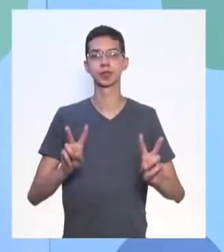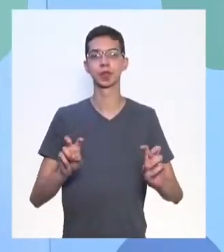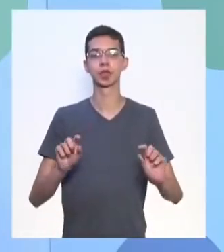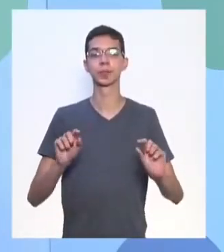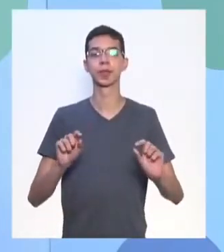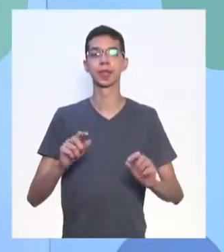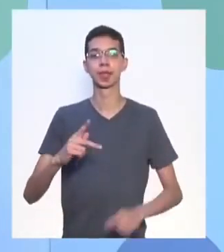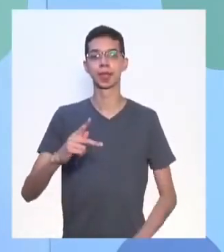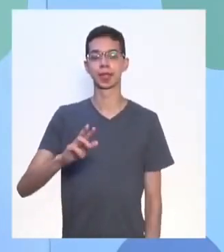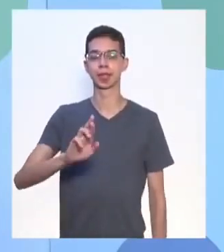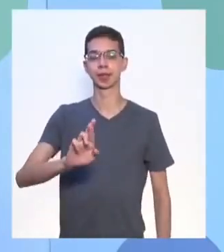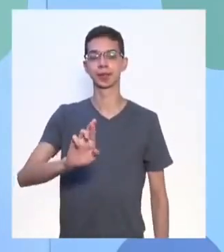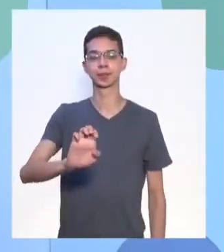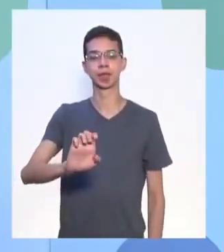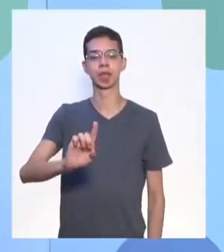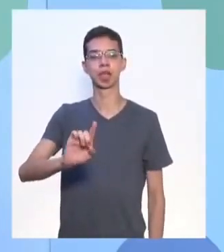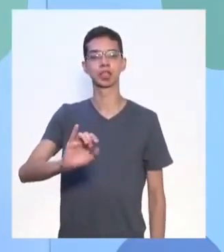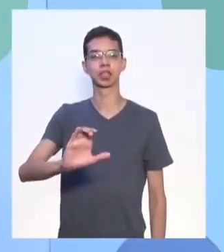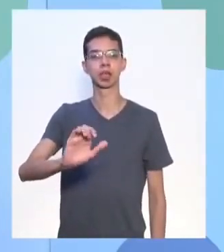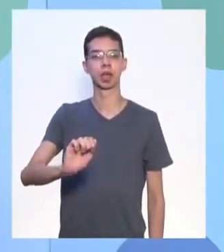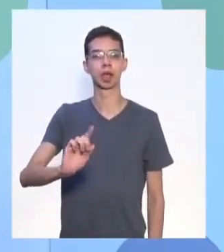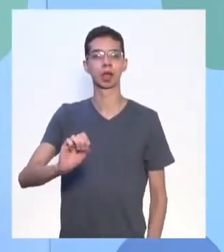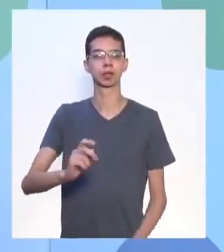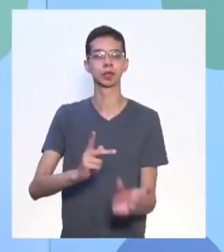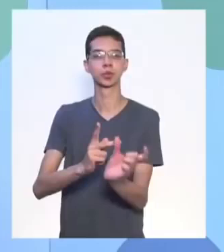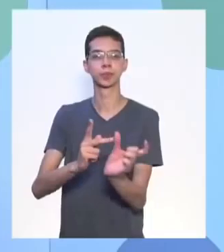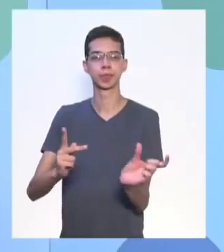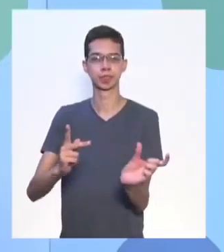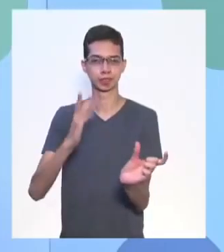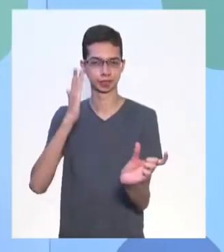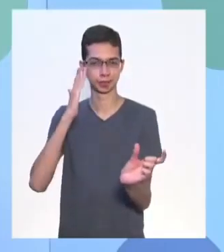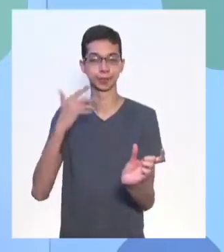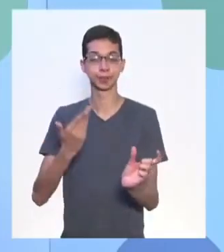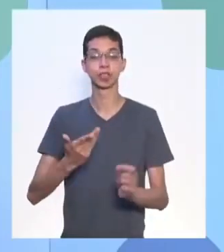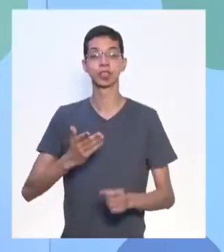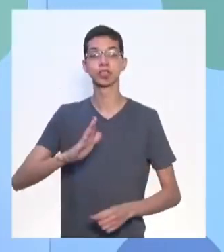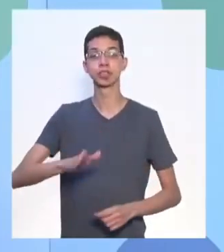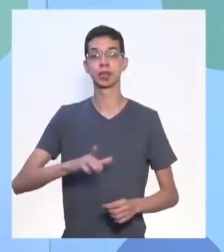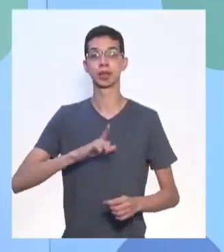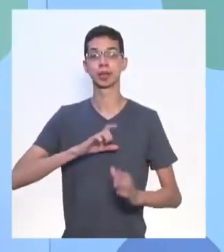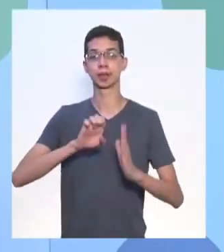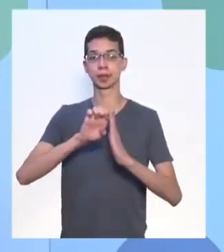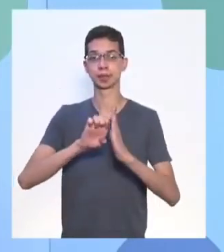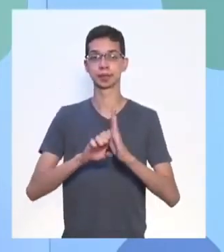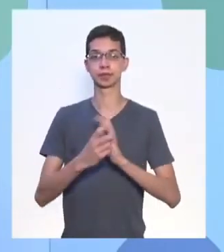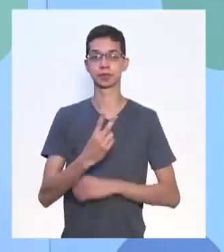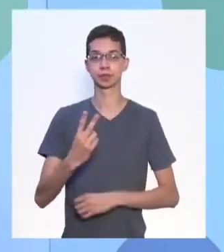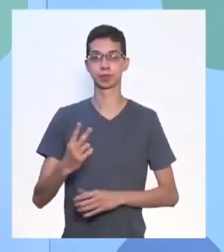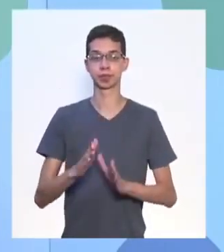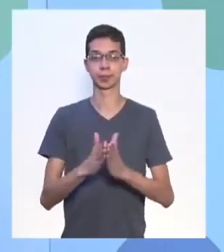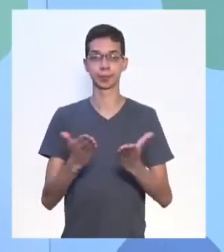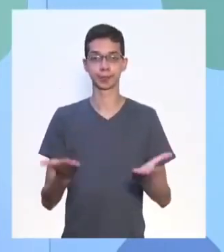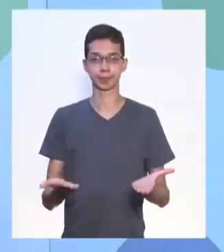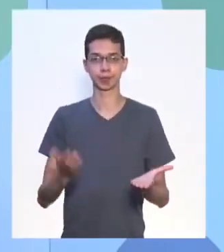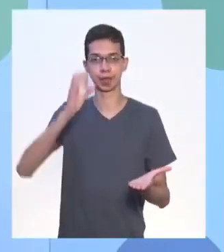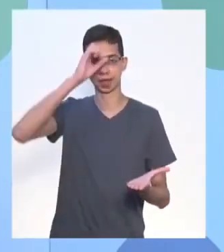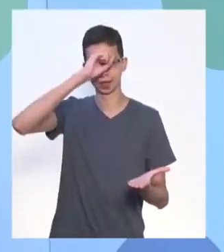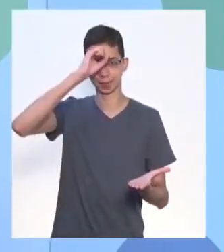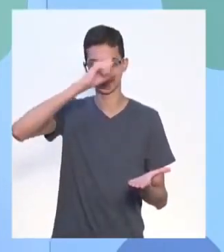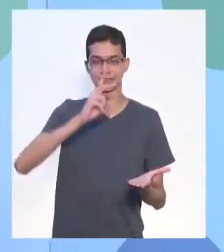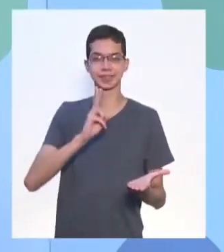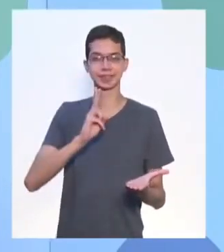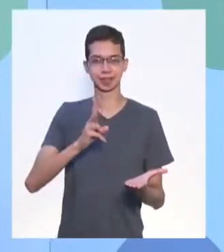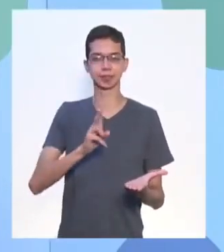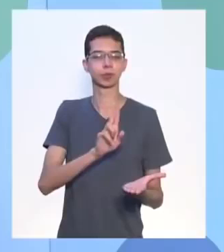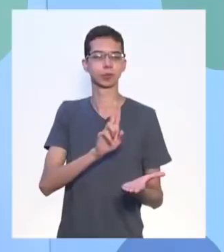sobre o sujeito. A aula terminou meio corridinha, a gente estava nos exercícios da página 22 do Caderno Aprender Sempre. Então, assim, o que eu peço para vocês